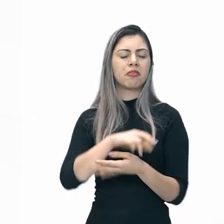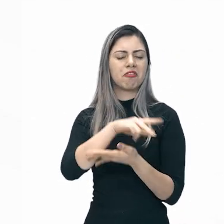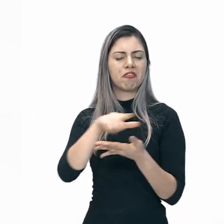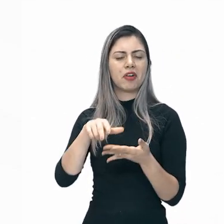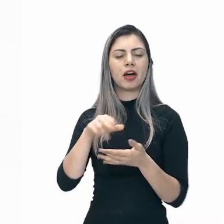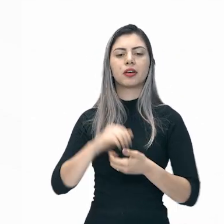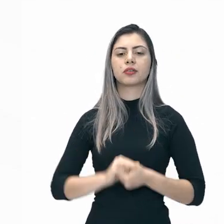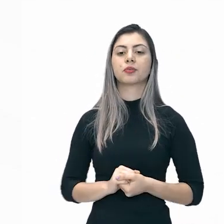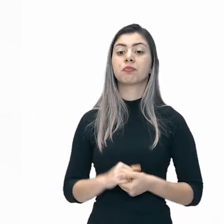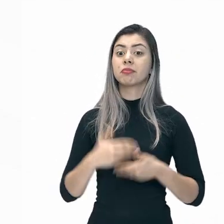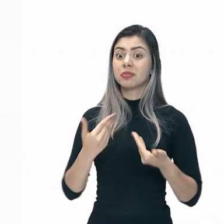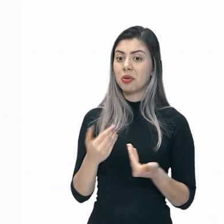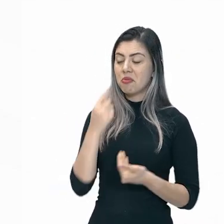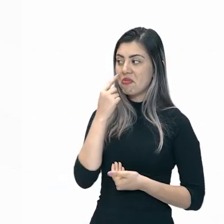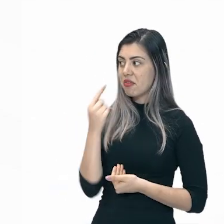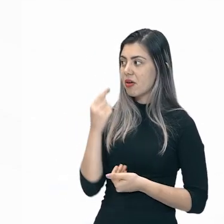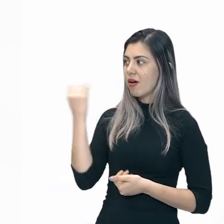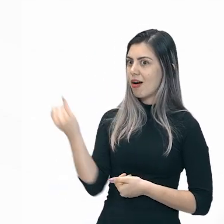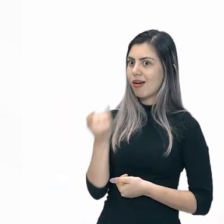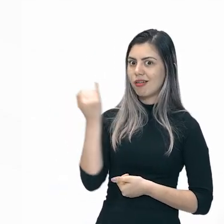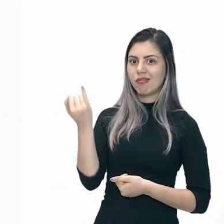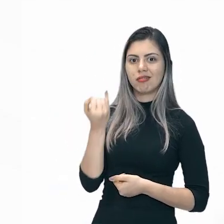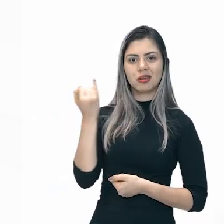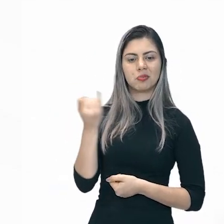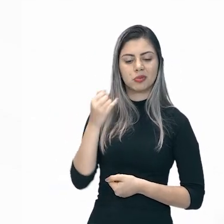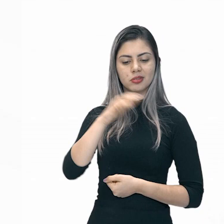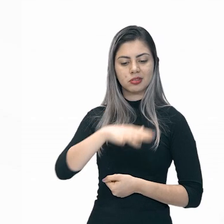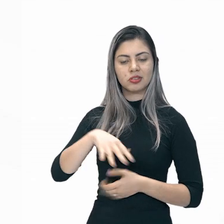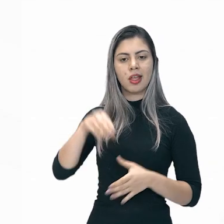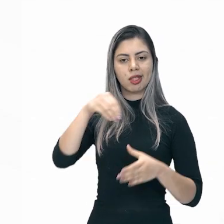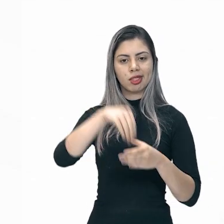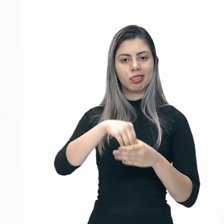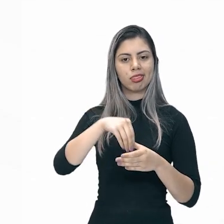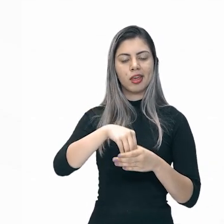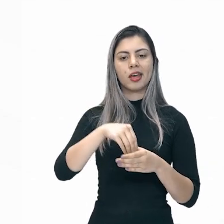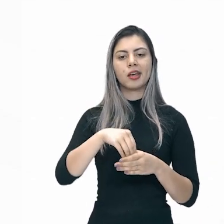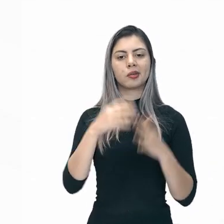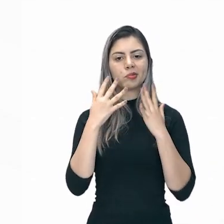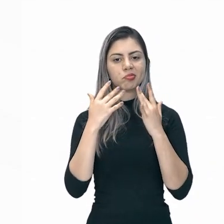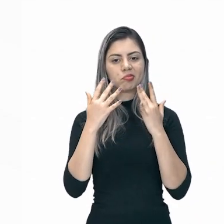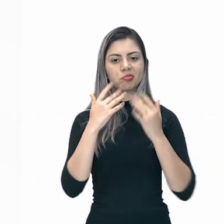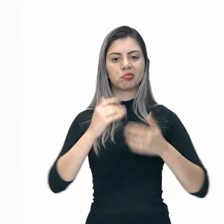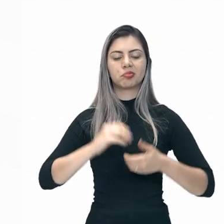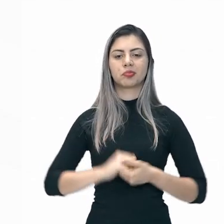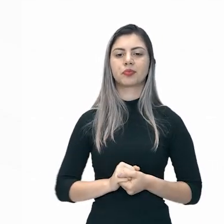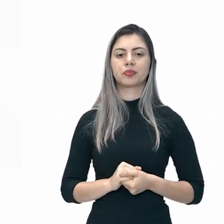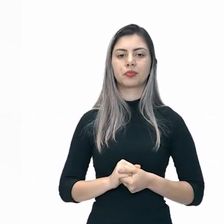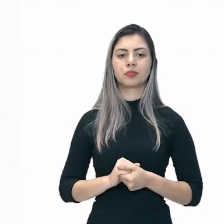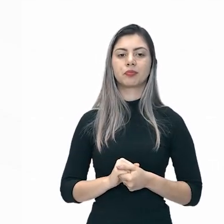nós temos de importante também dentro do teatro aqui no Amazonas. Vamos ver?